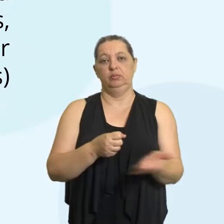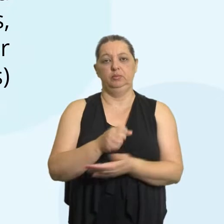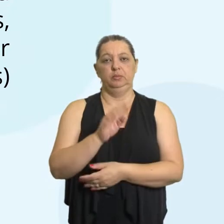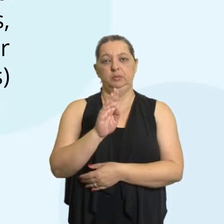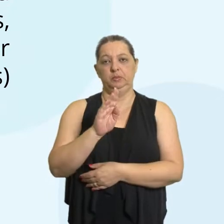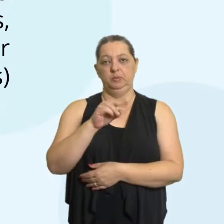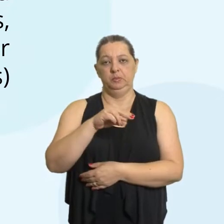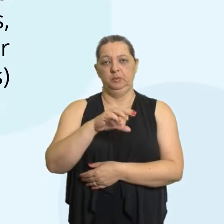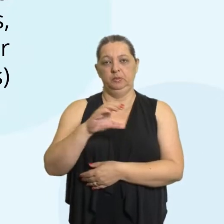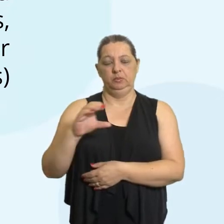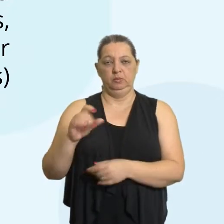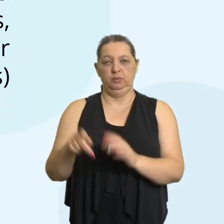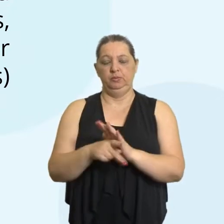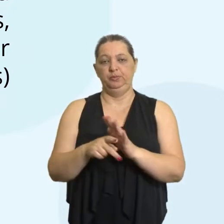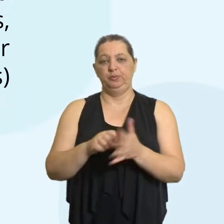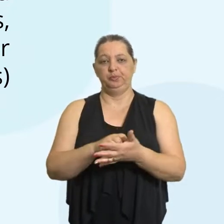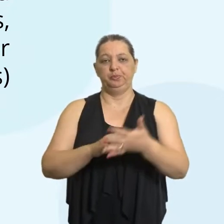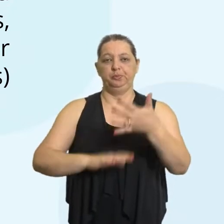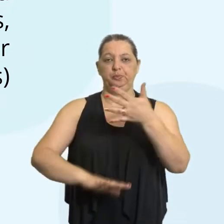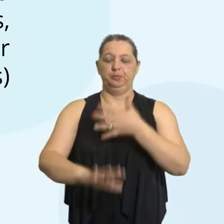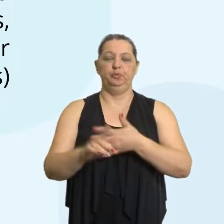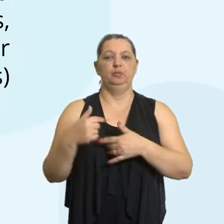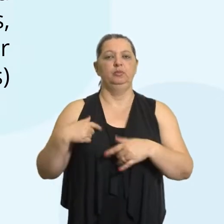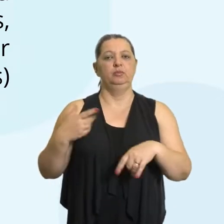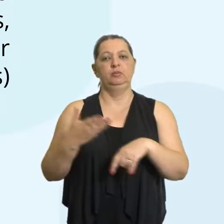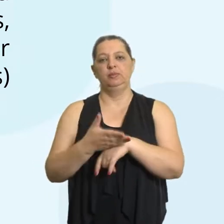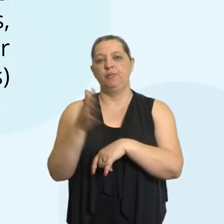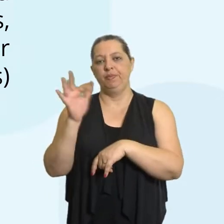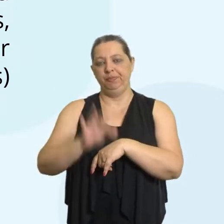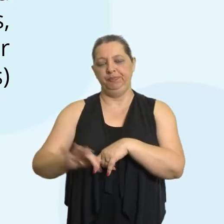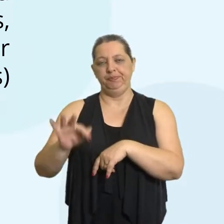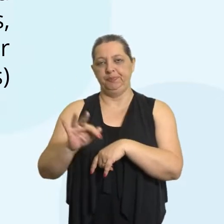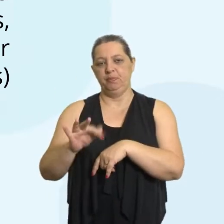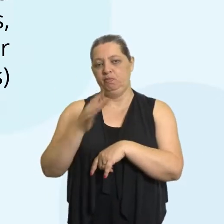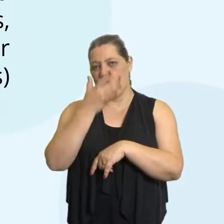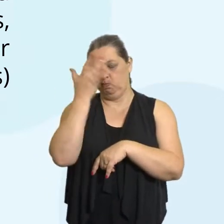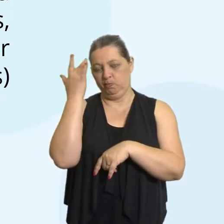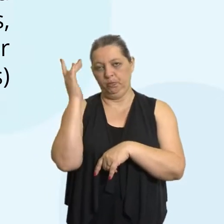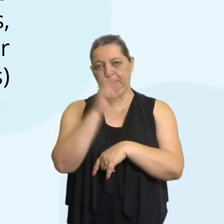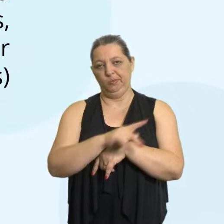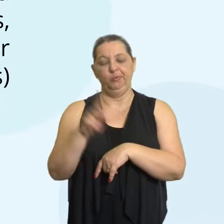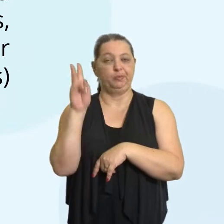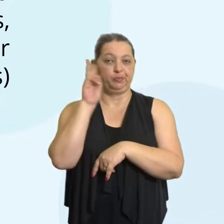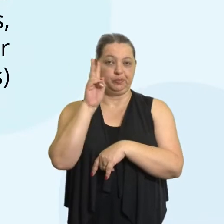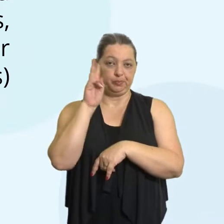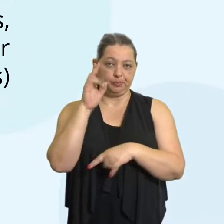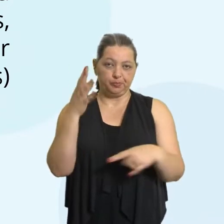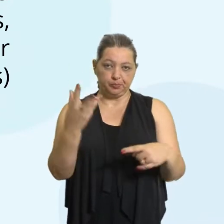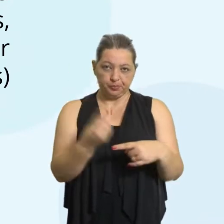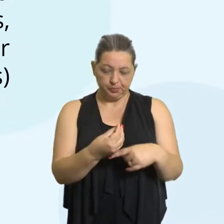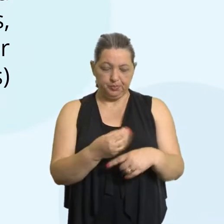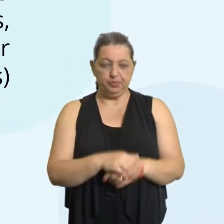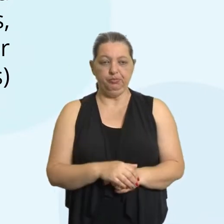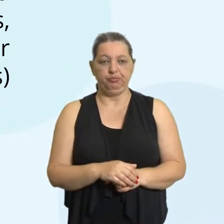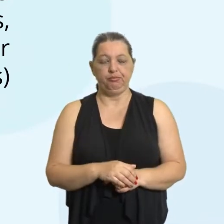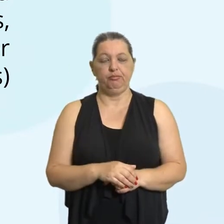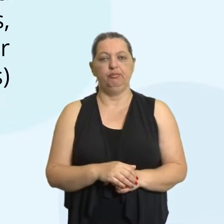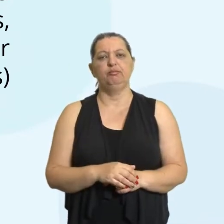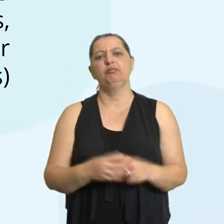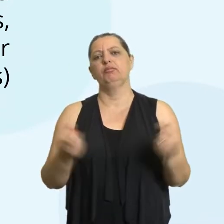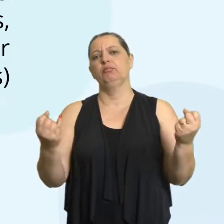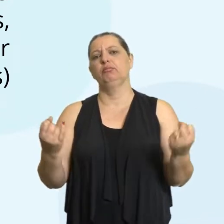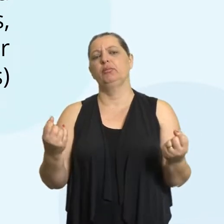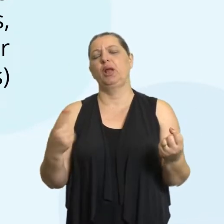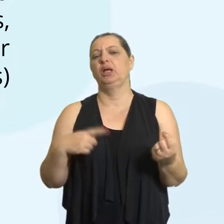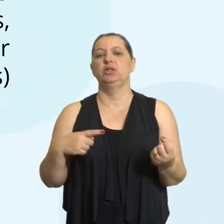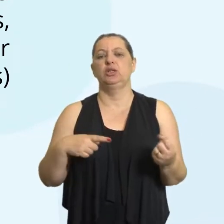curiosidade intelectual que quando eu tava na faculdade Alguém falou Alguém falou a professora de história da arte traz para mim assim é existia lá